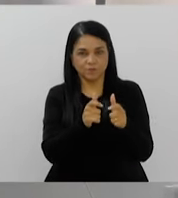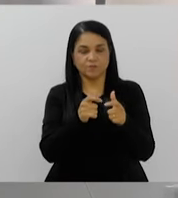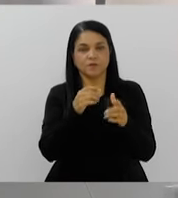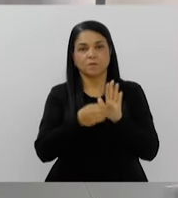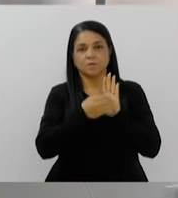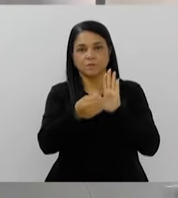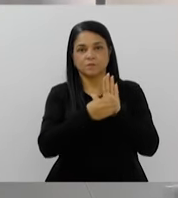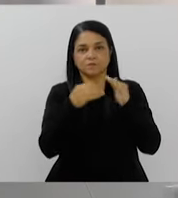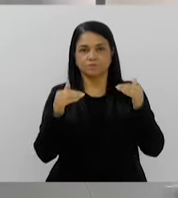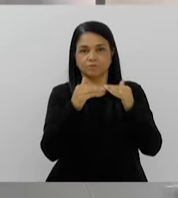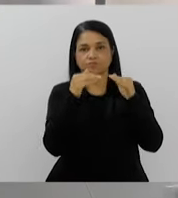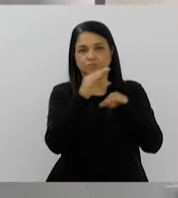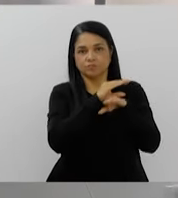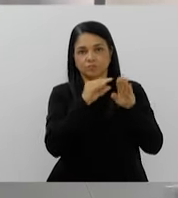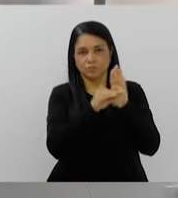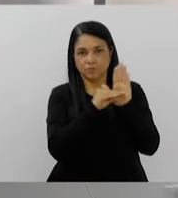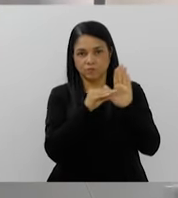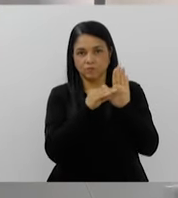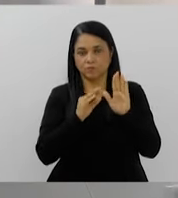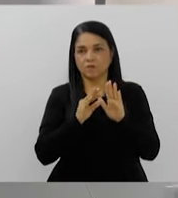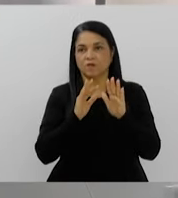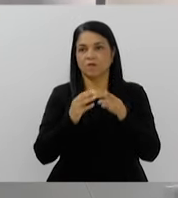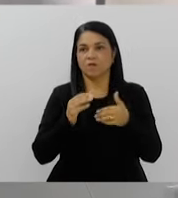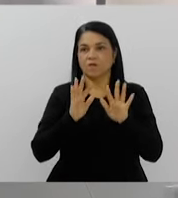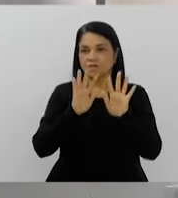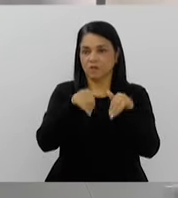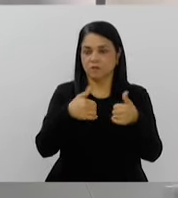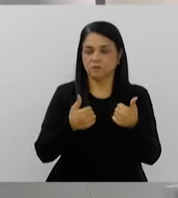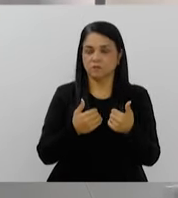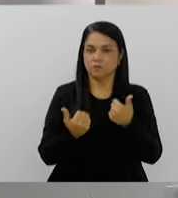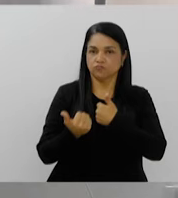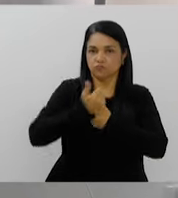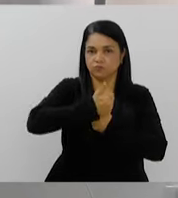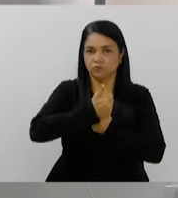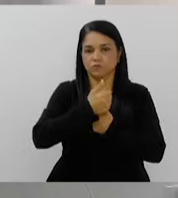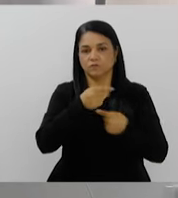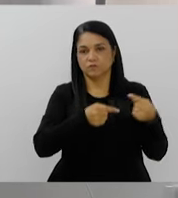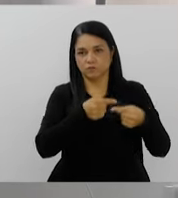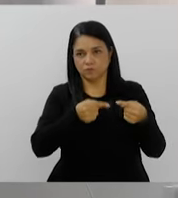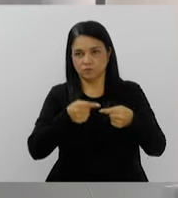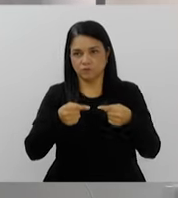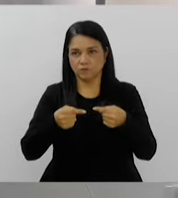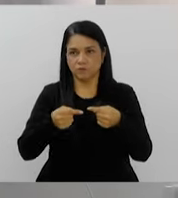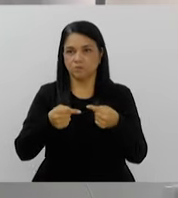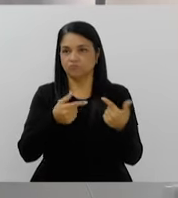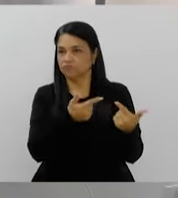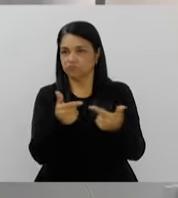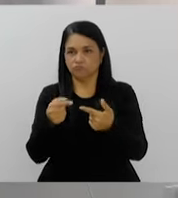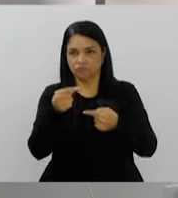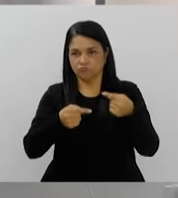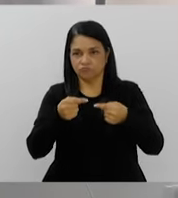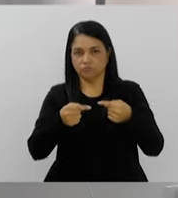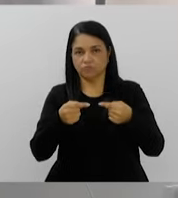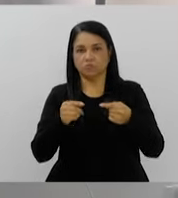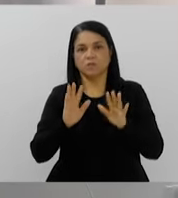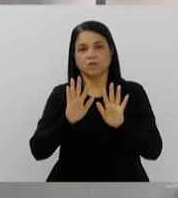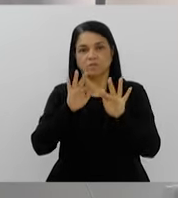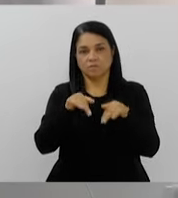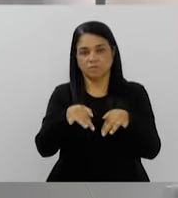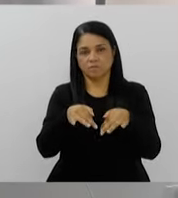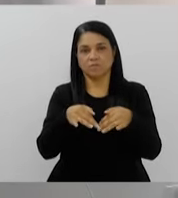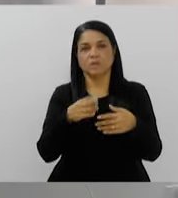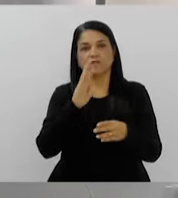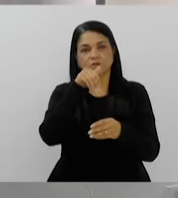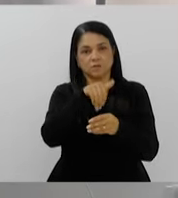é pela constitucionalidade com emendas, concluindo por substitutivo. Em discussão. Não havendo quem queira discutir, encerrada a discussão.